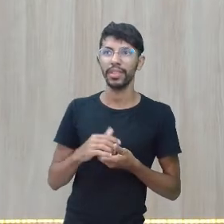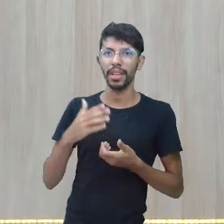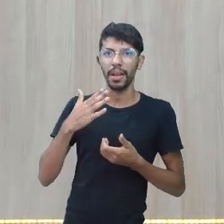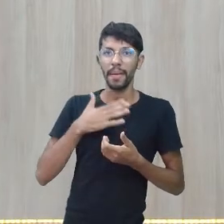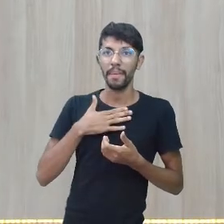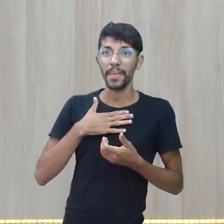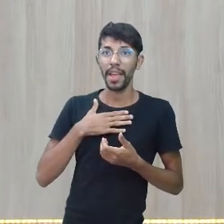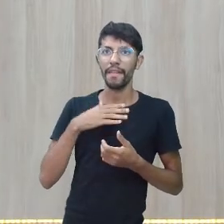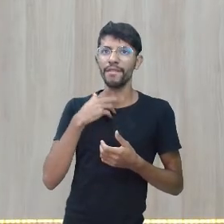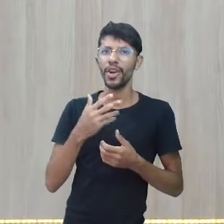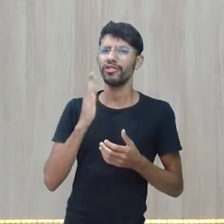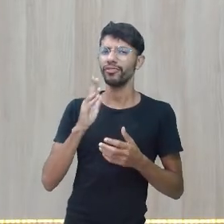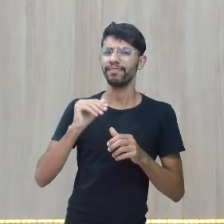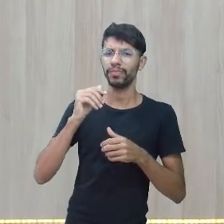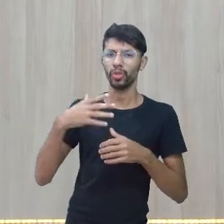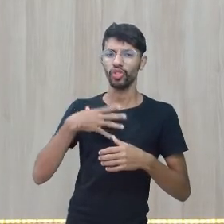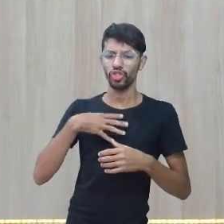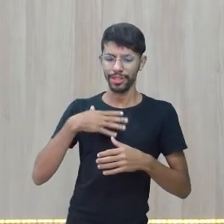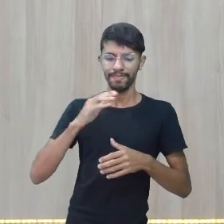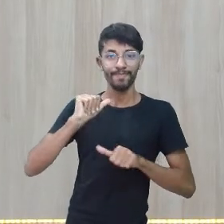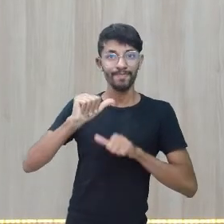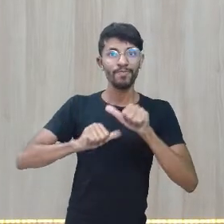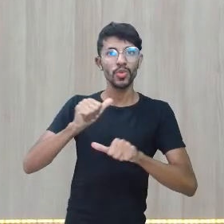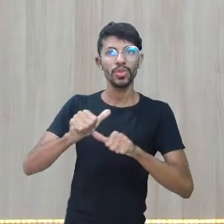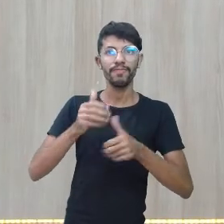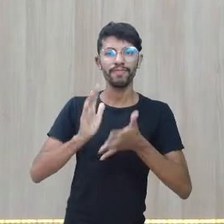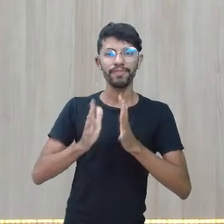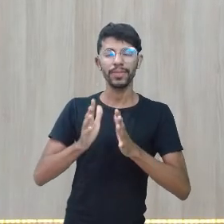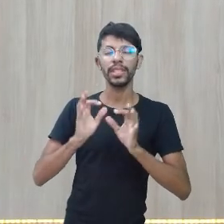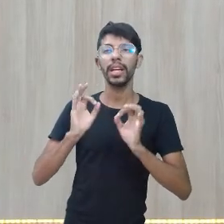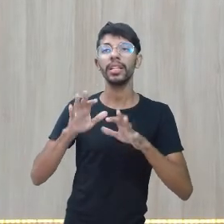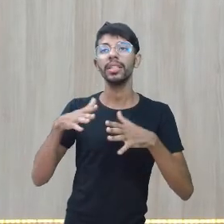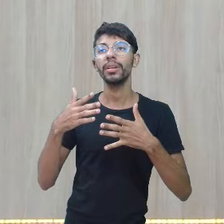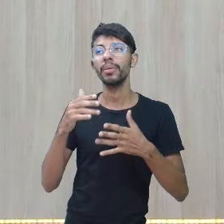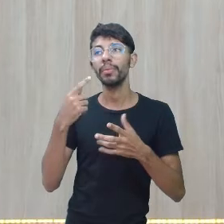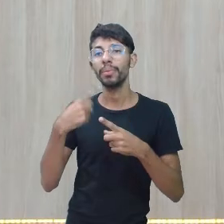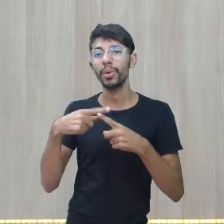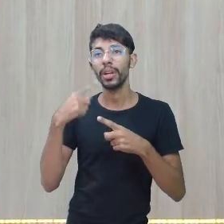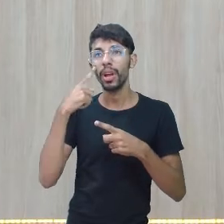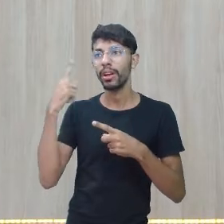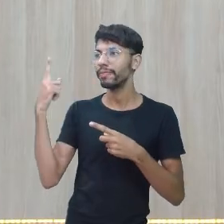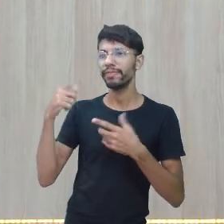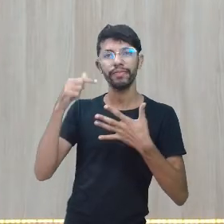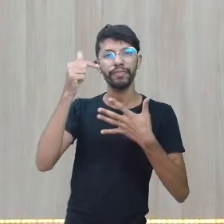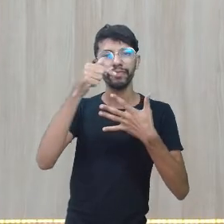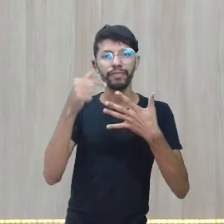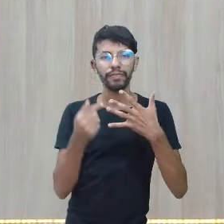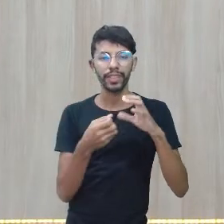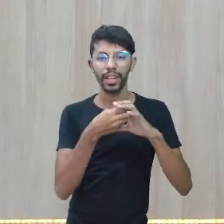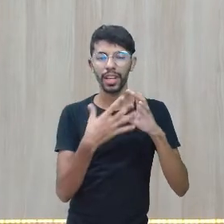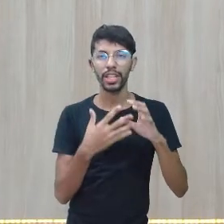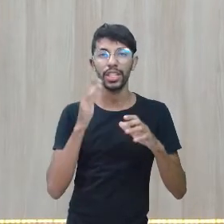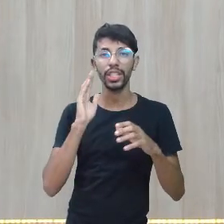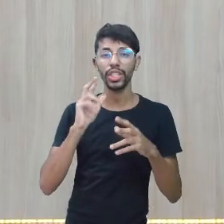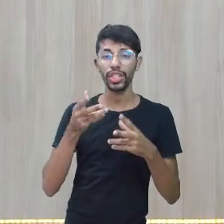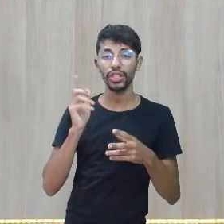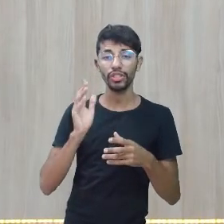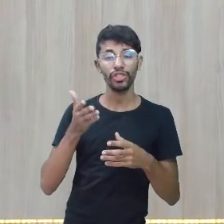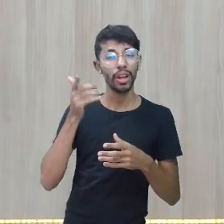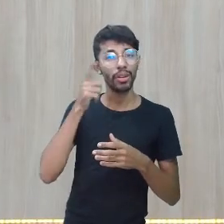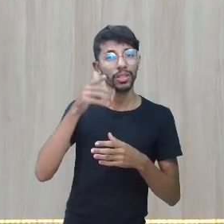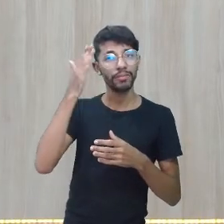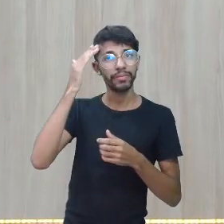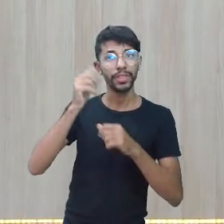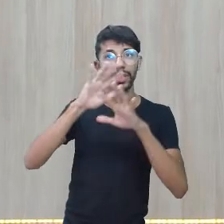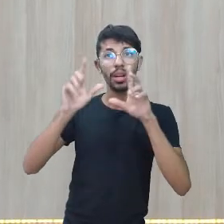muda. Porque eu entendo que essas características que ela enumera aqui, esses adjetivos, eles têm essa finalidade